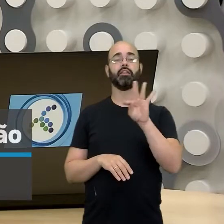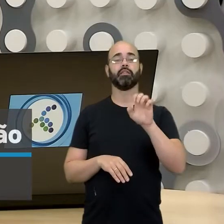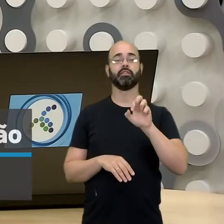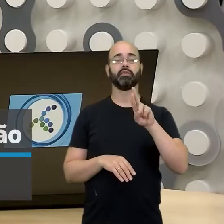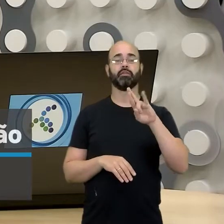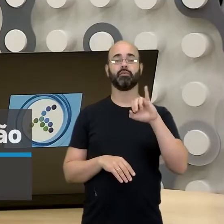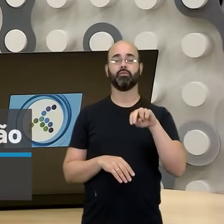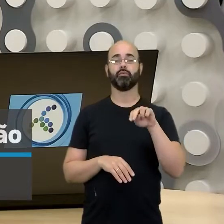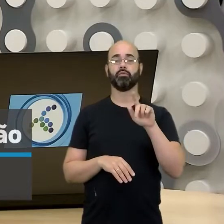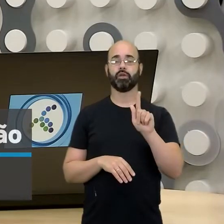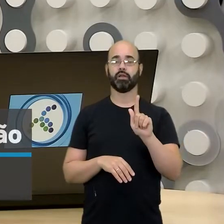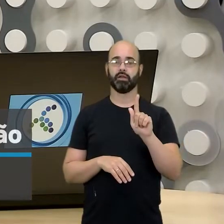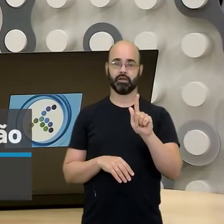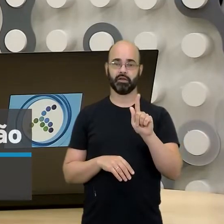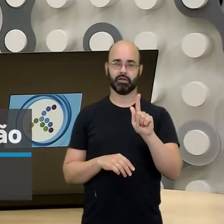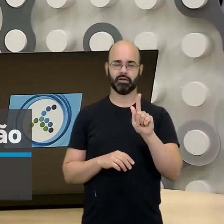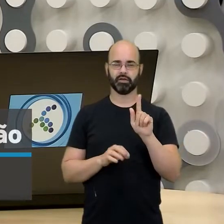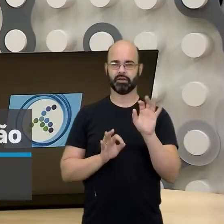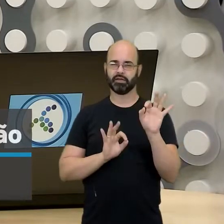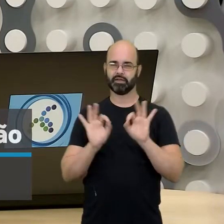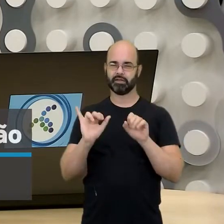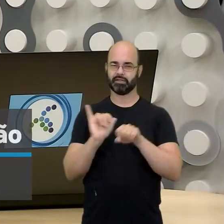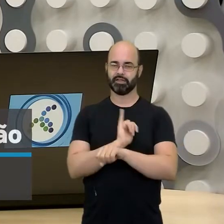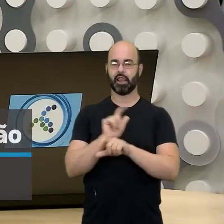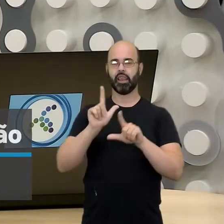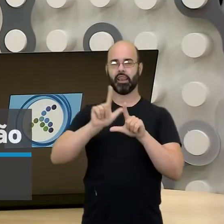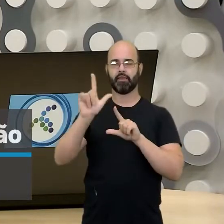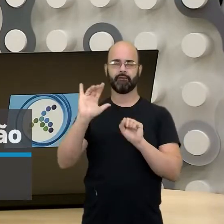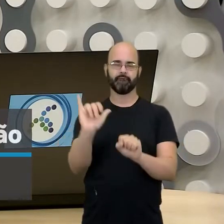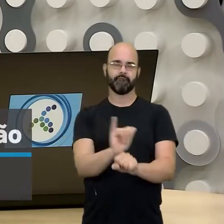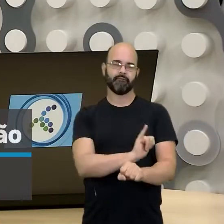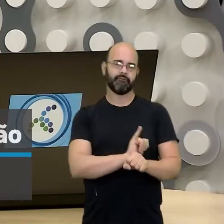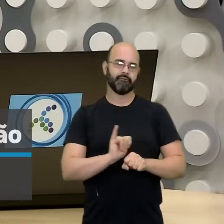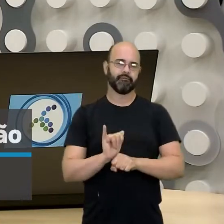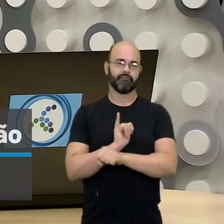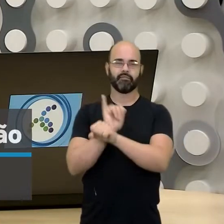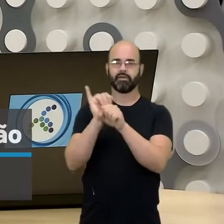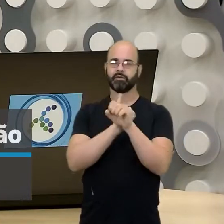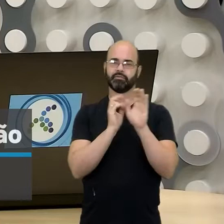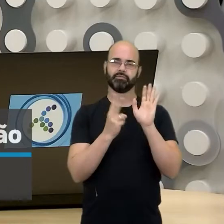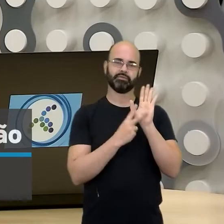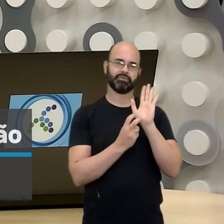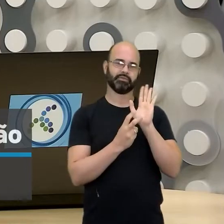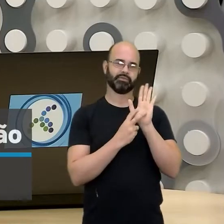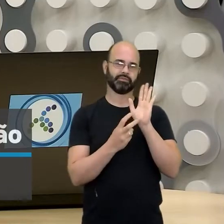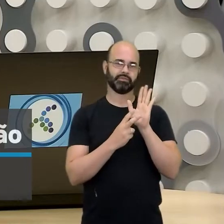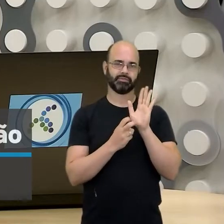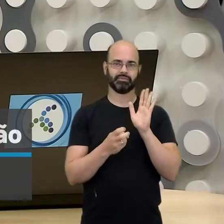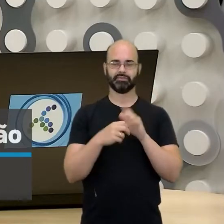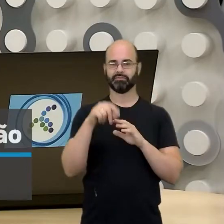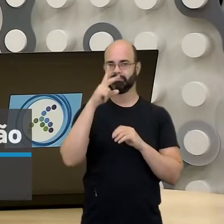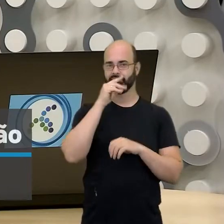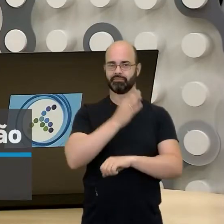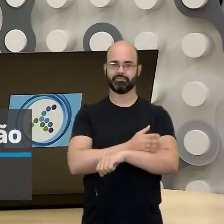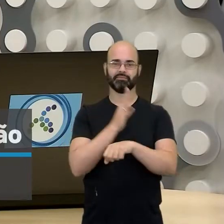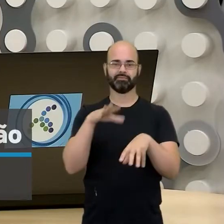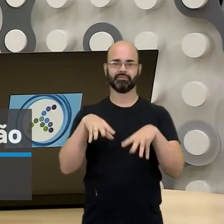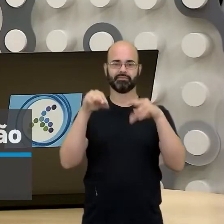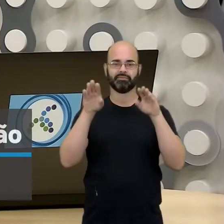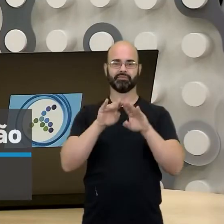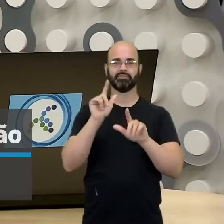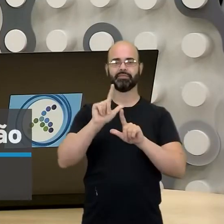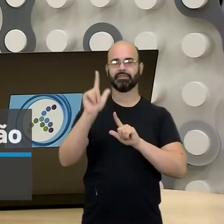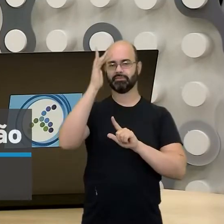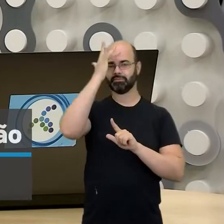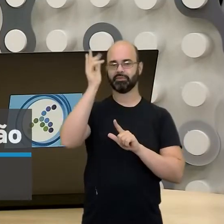fazer o seu glossário, né? Então, se você quiser fazer um glossário que pareça um bestiário medieval, né? Tem o lettering que